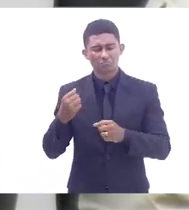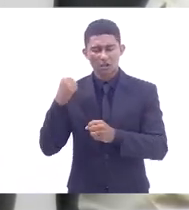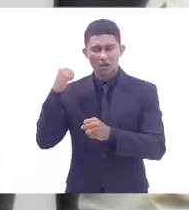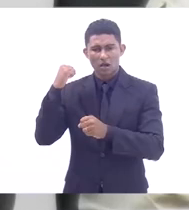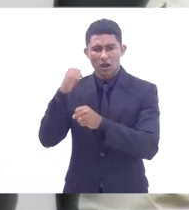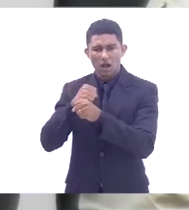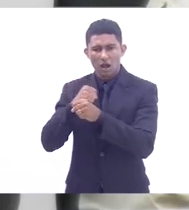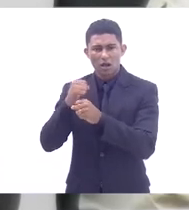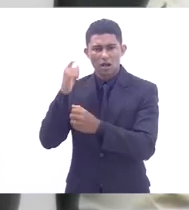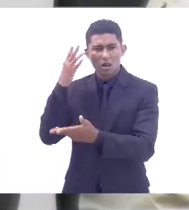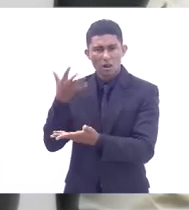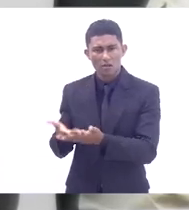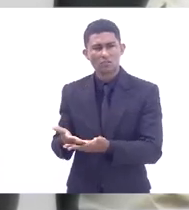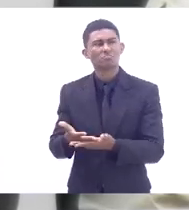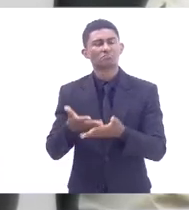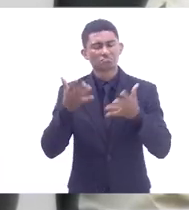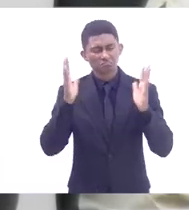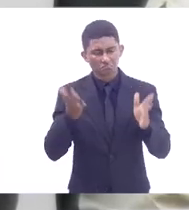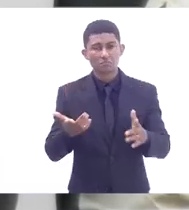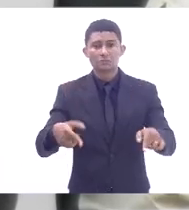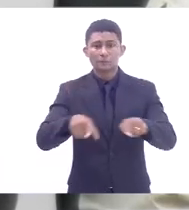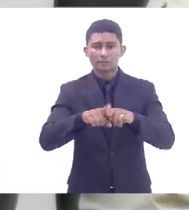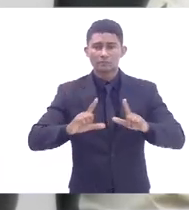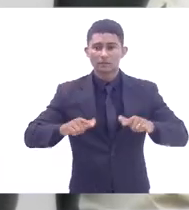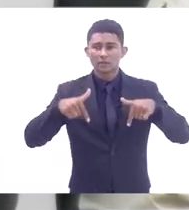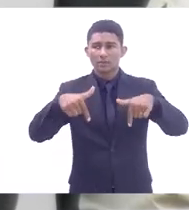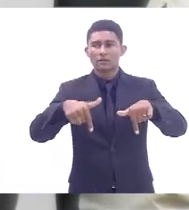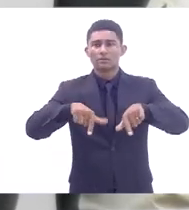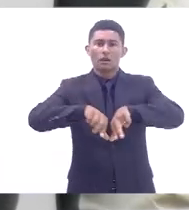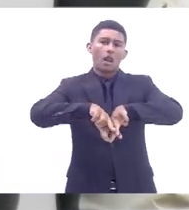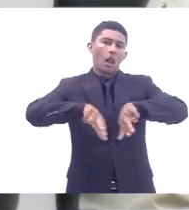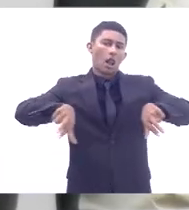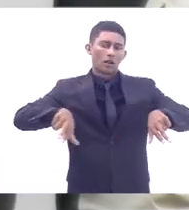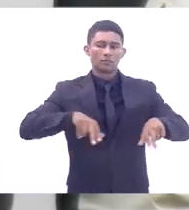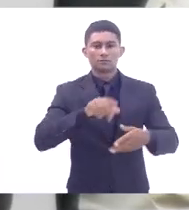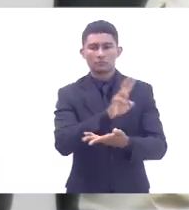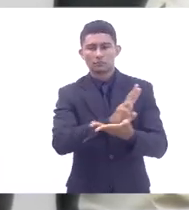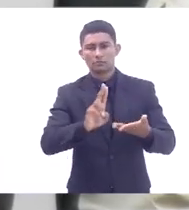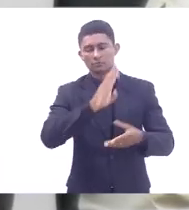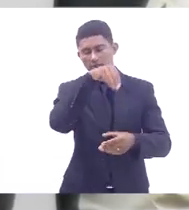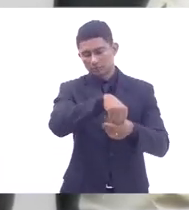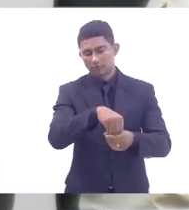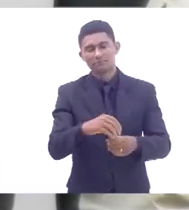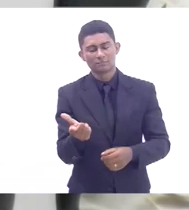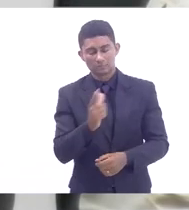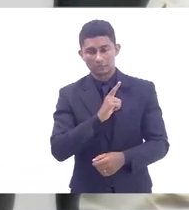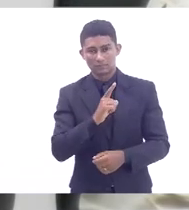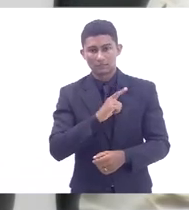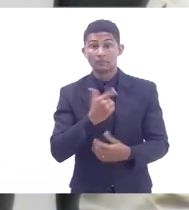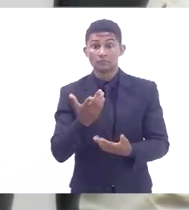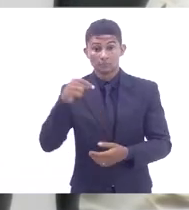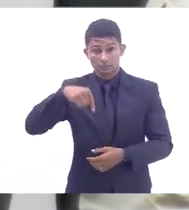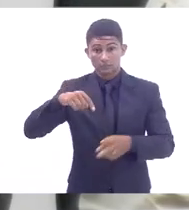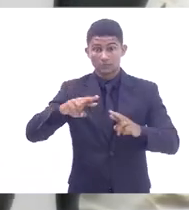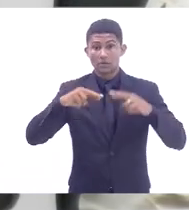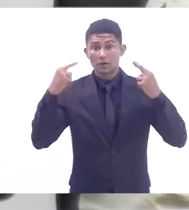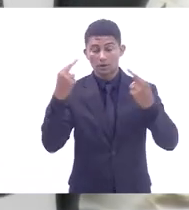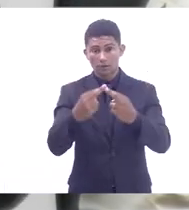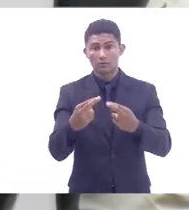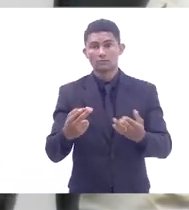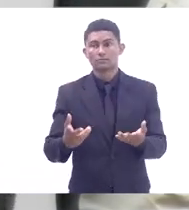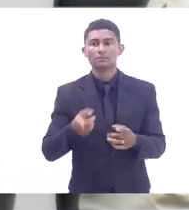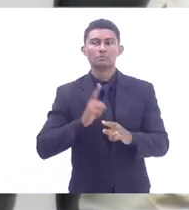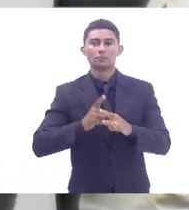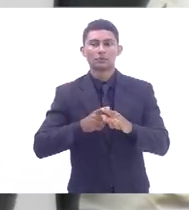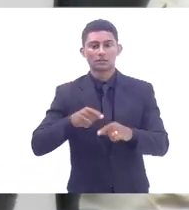de Alencar uma série de ações que a nossa universidade tem feito que justifica a agência pública função do trabalho